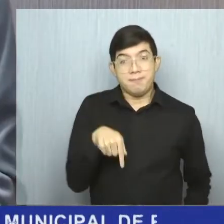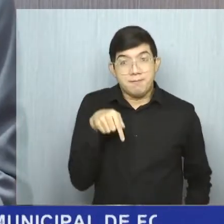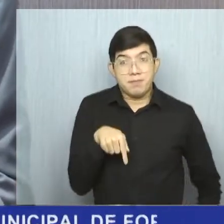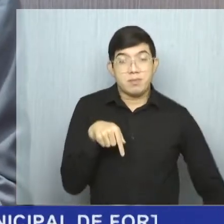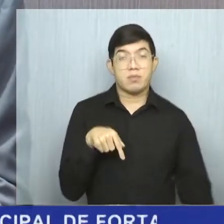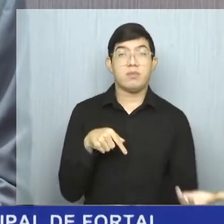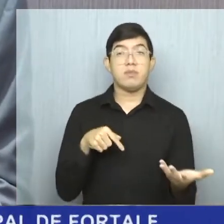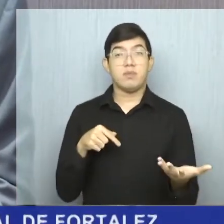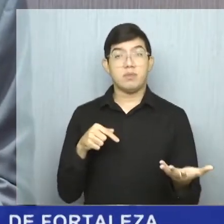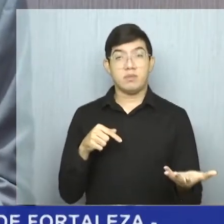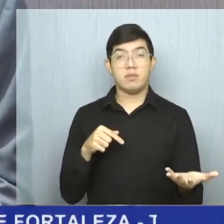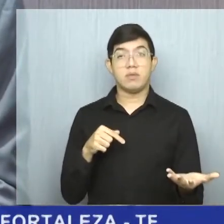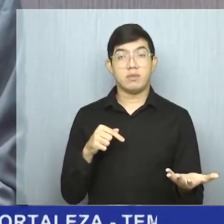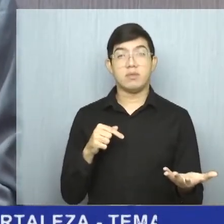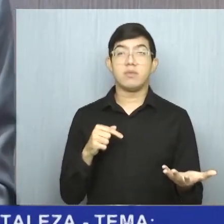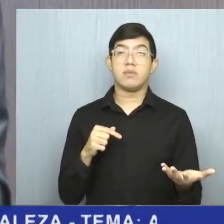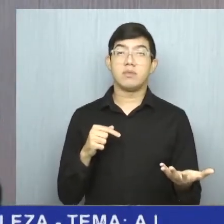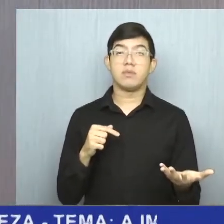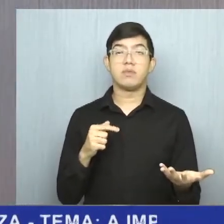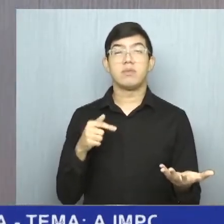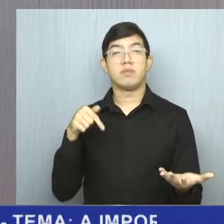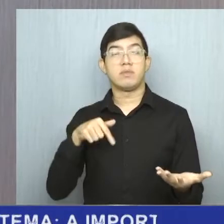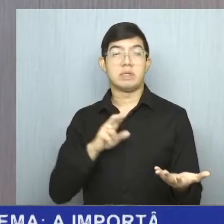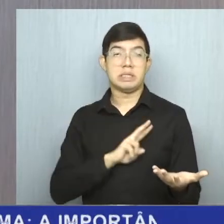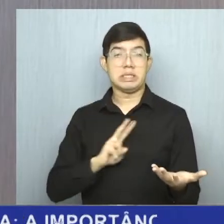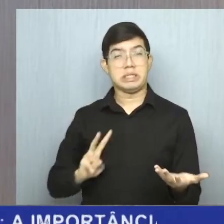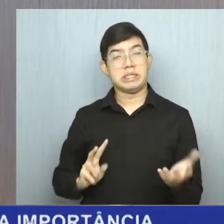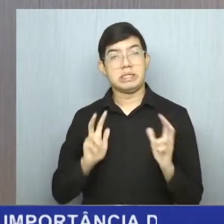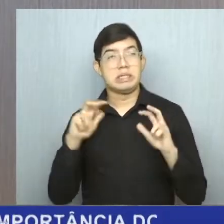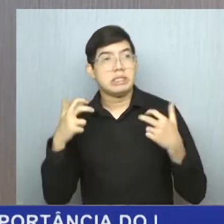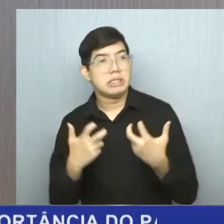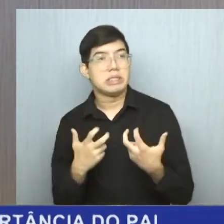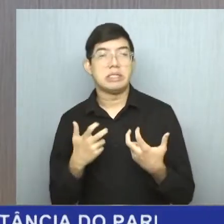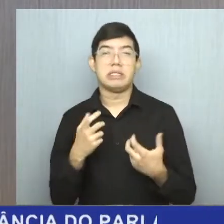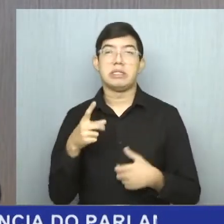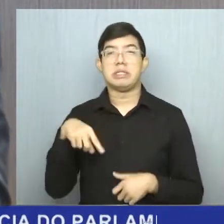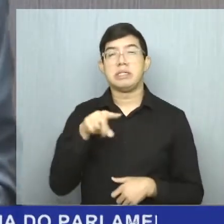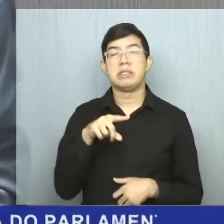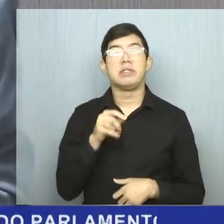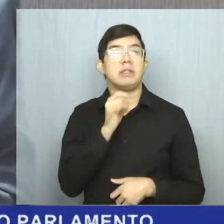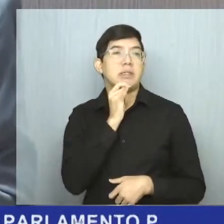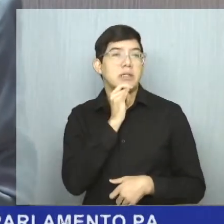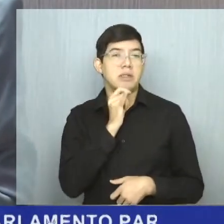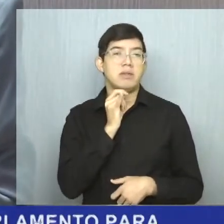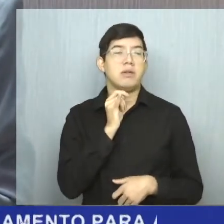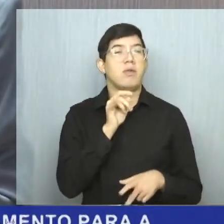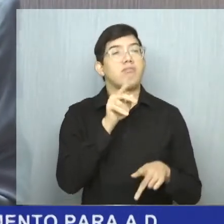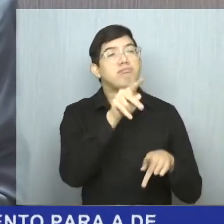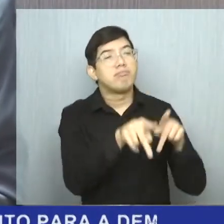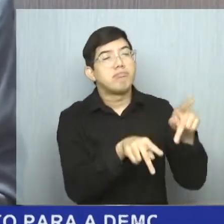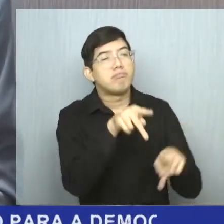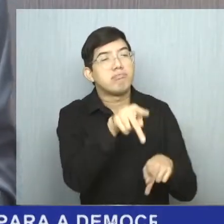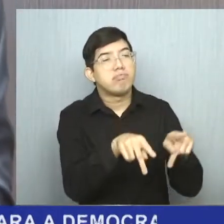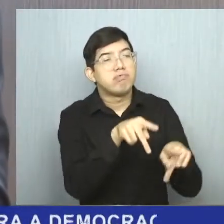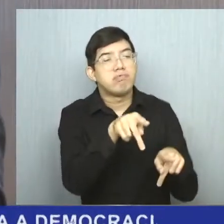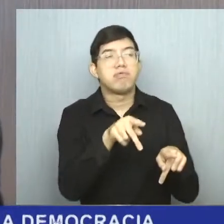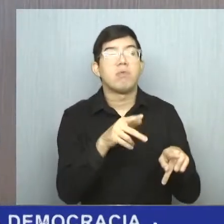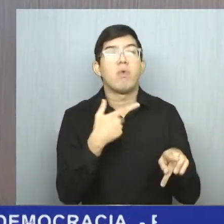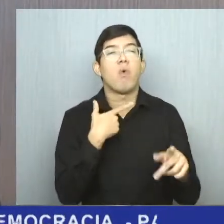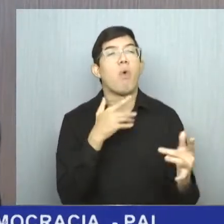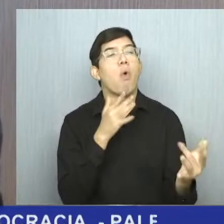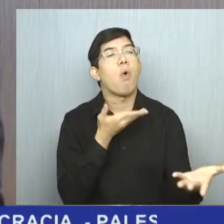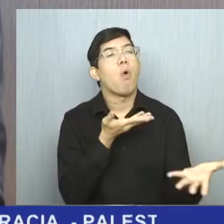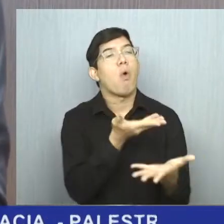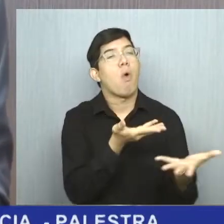ficar, modernamente, numa estrutura representativa estrito sensu, em que a relação com o povo se dá na eleição de 4 em 4 anos.